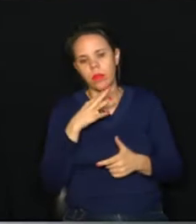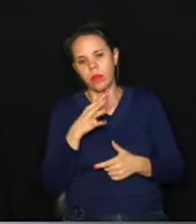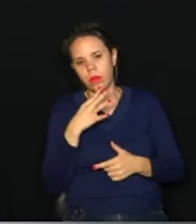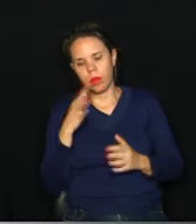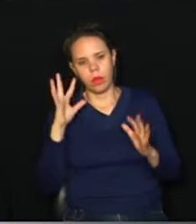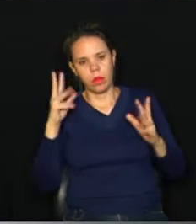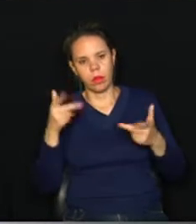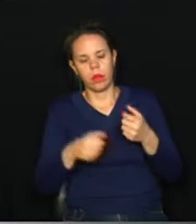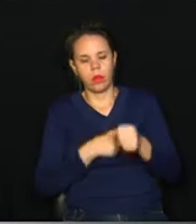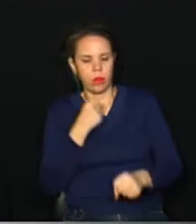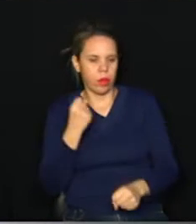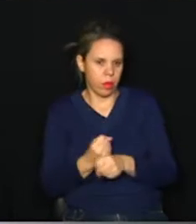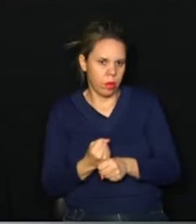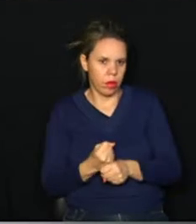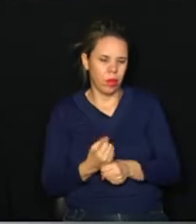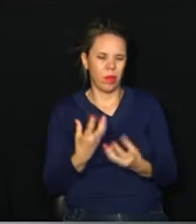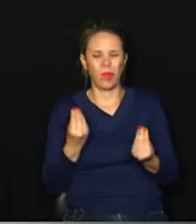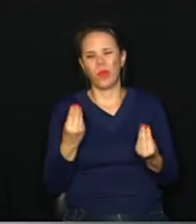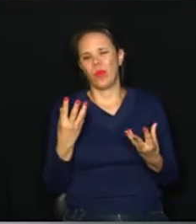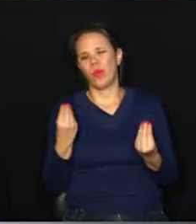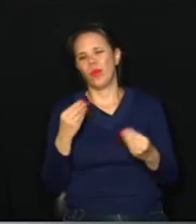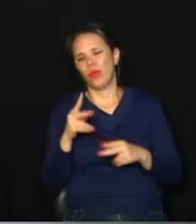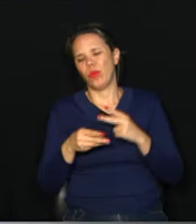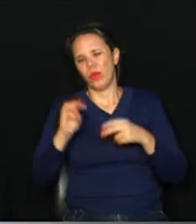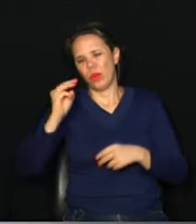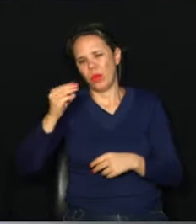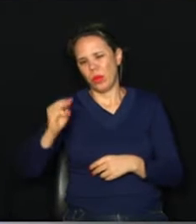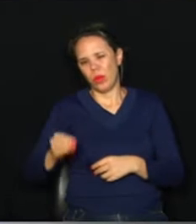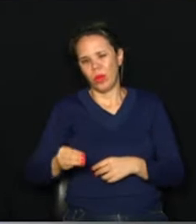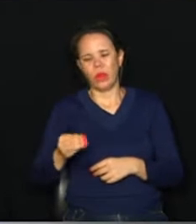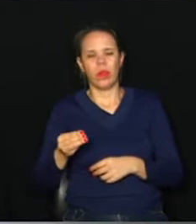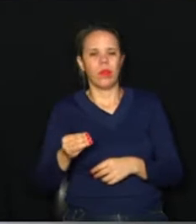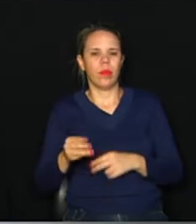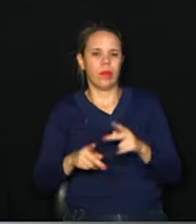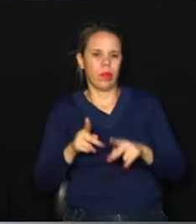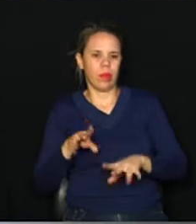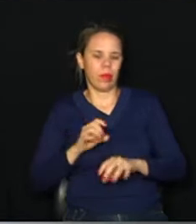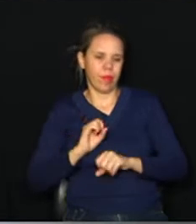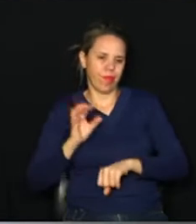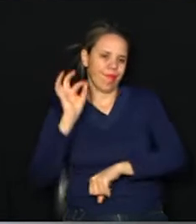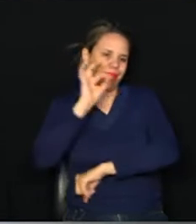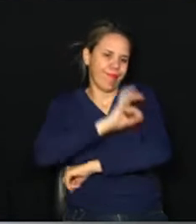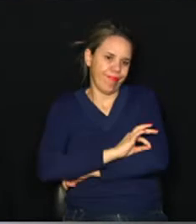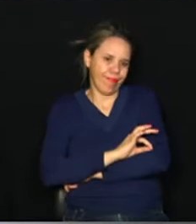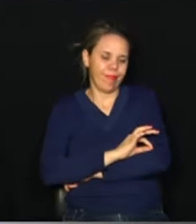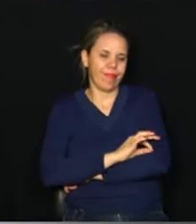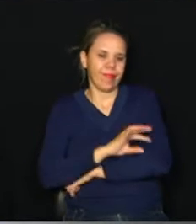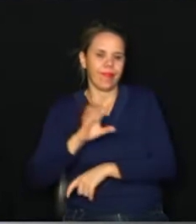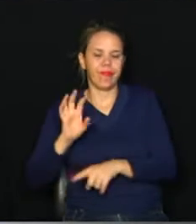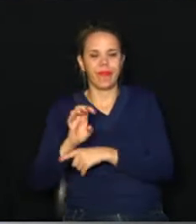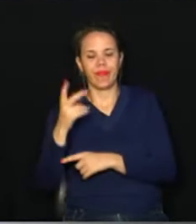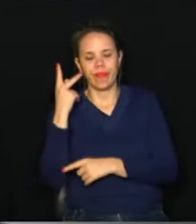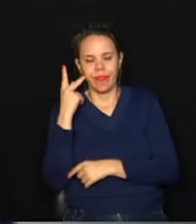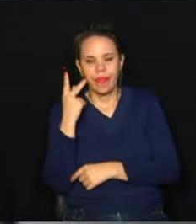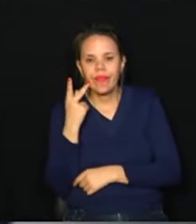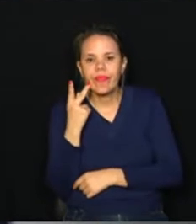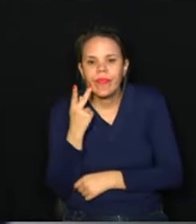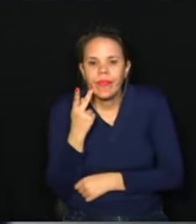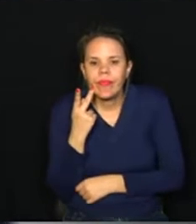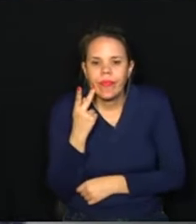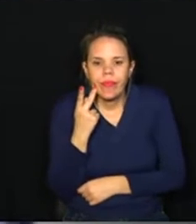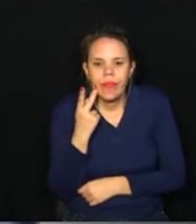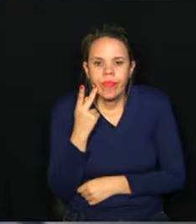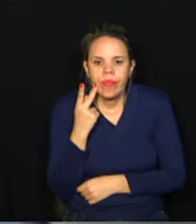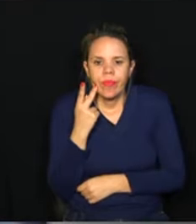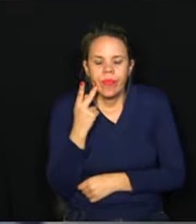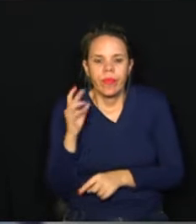conhece. Anualmente, centenas de milhares de casos acontecendo no estado de São Paulo, que é